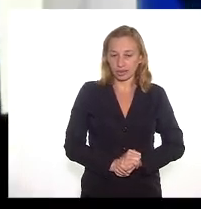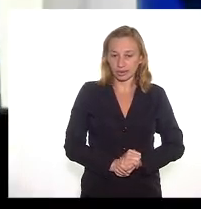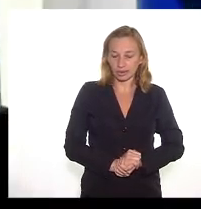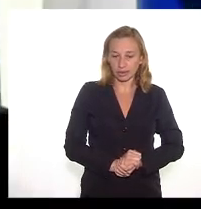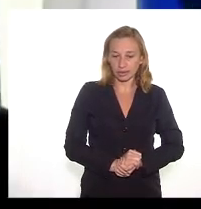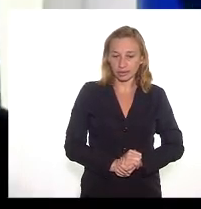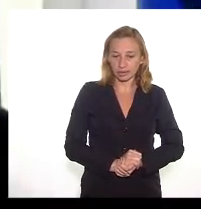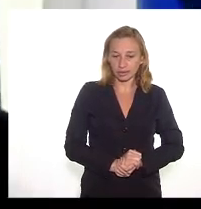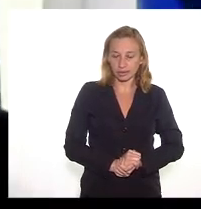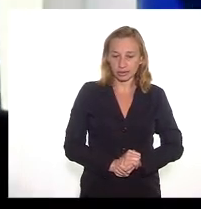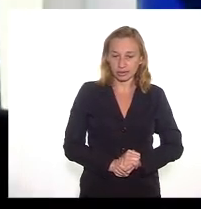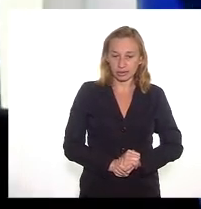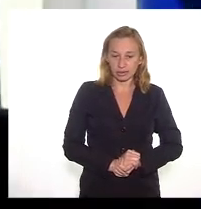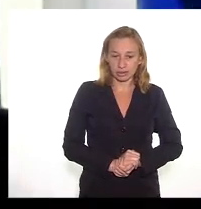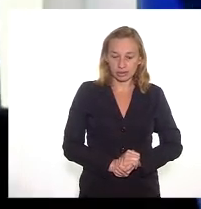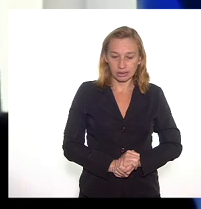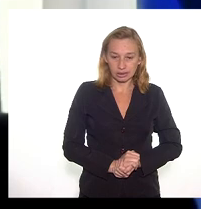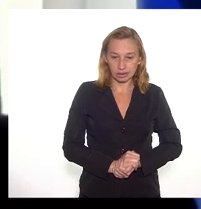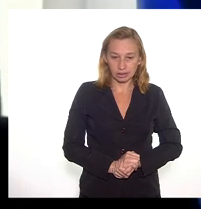A produção...